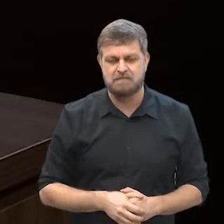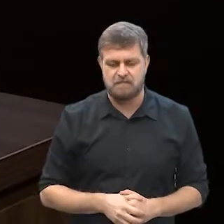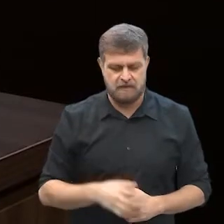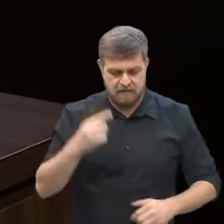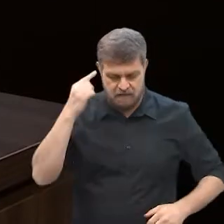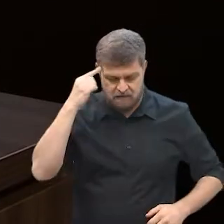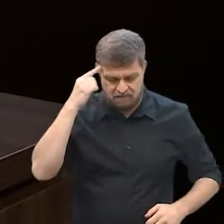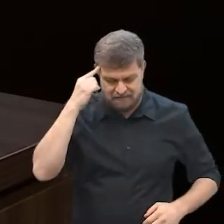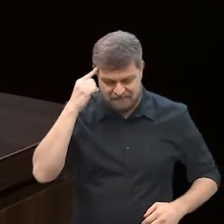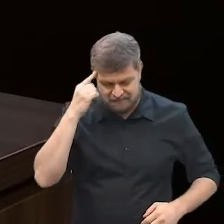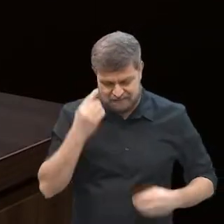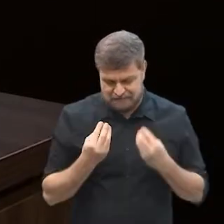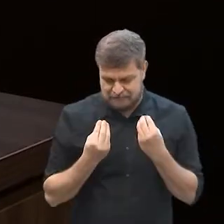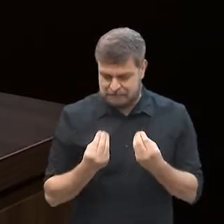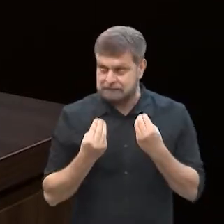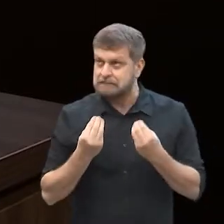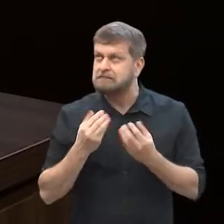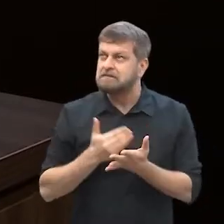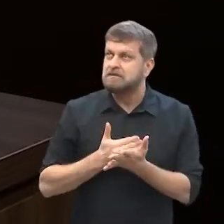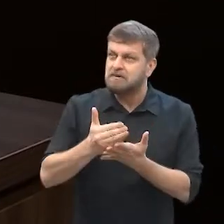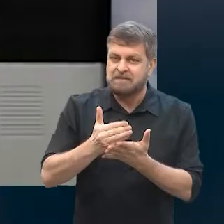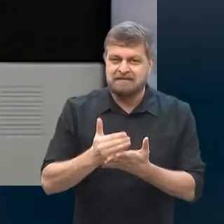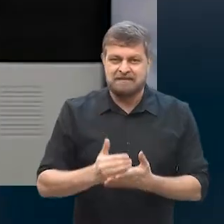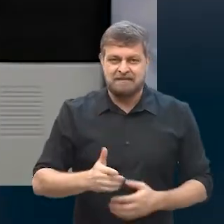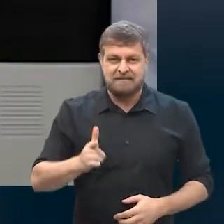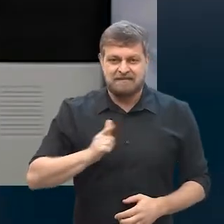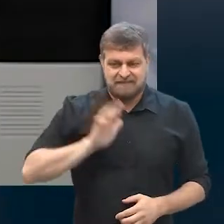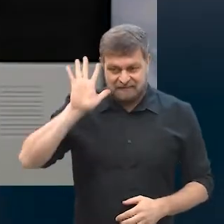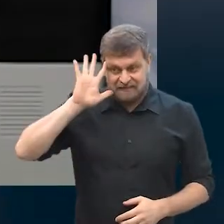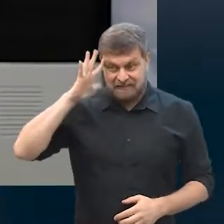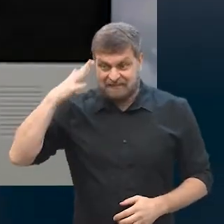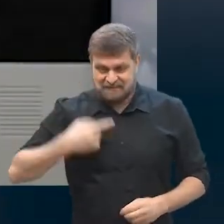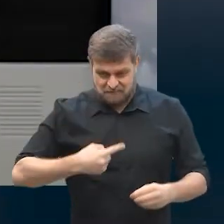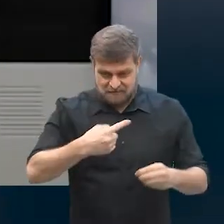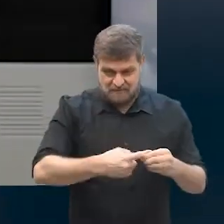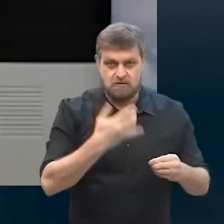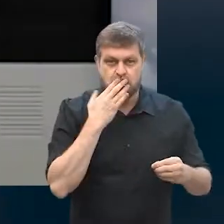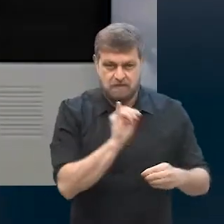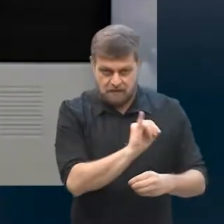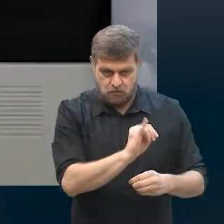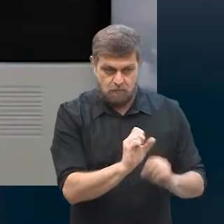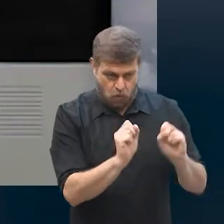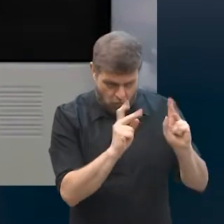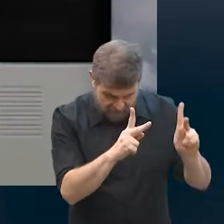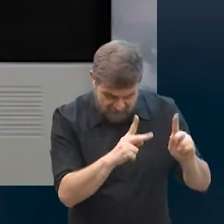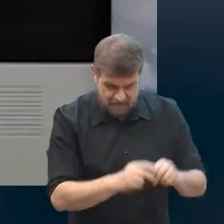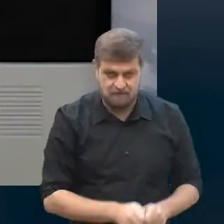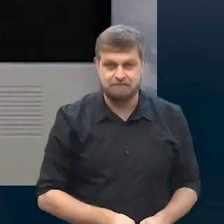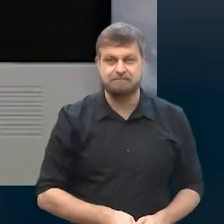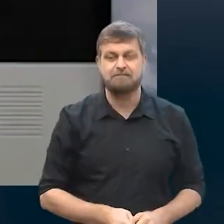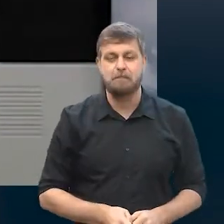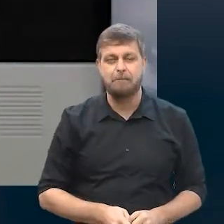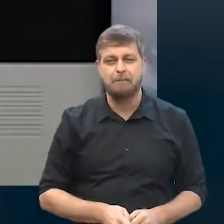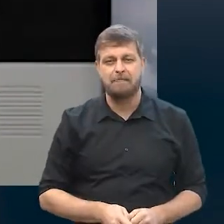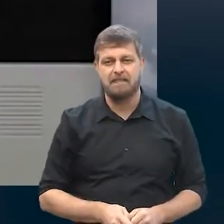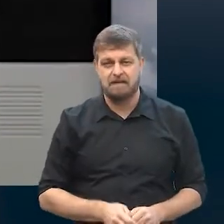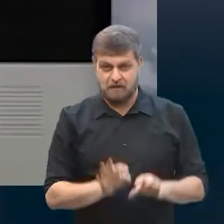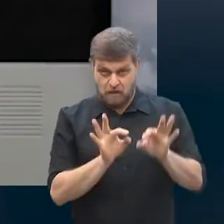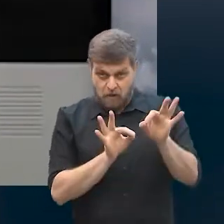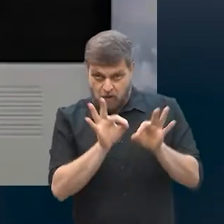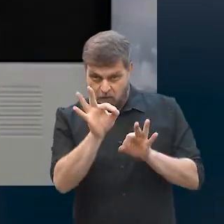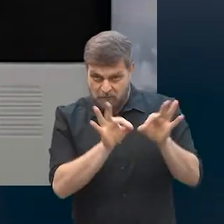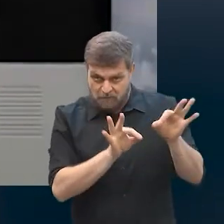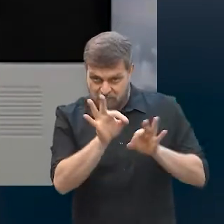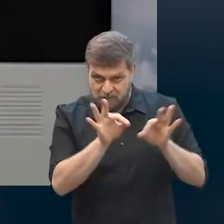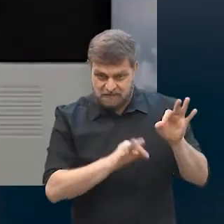vou ter que começar. Já tinha a clara decisão que eu queria morar em Indaiatuba. Nesse momento, até nesse projeto que eu